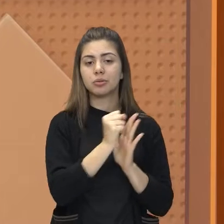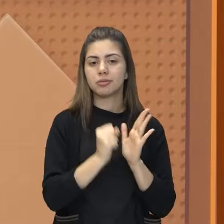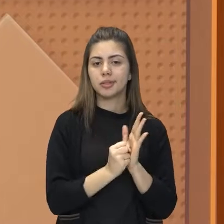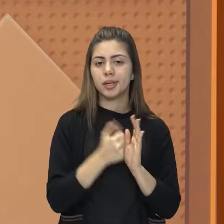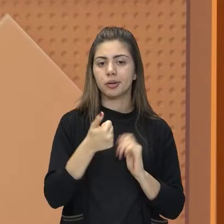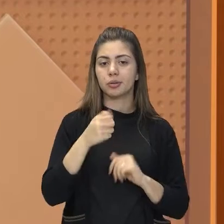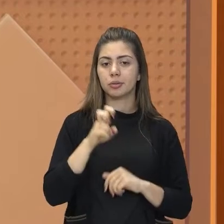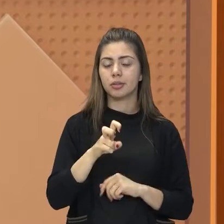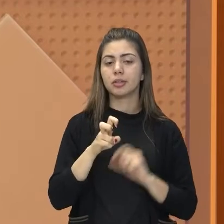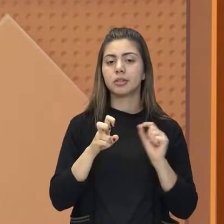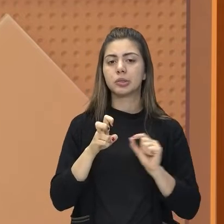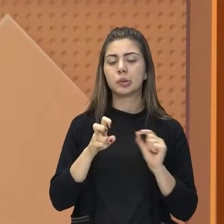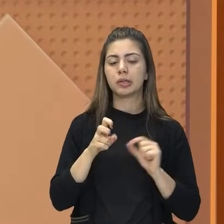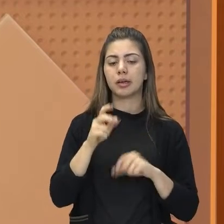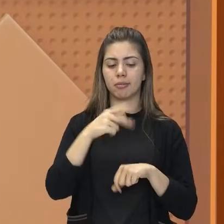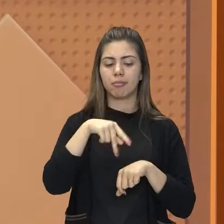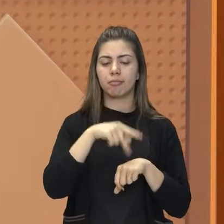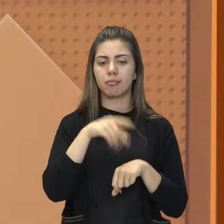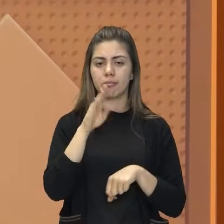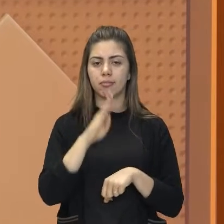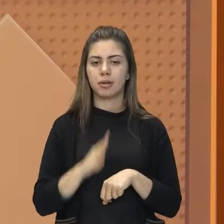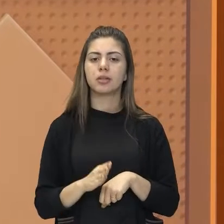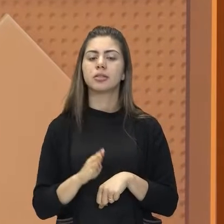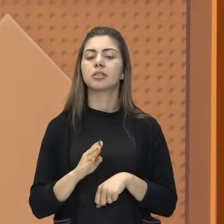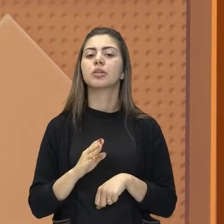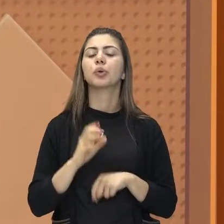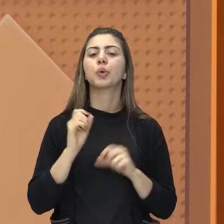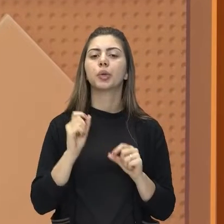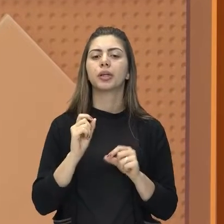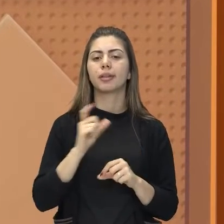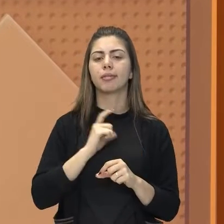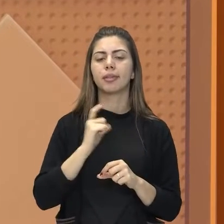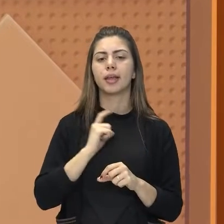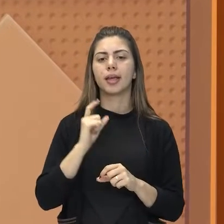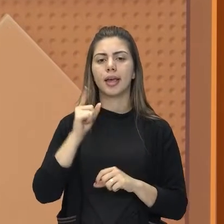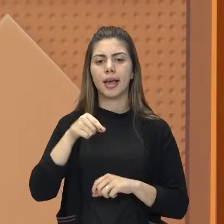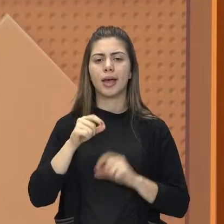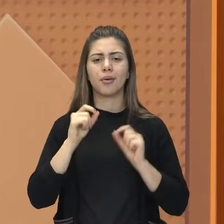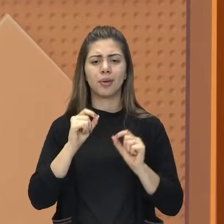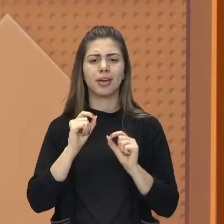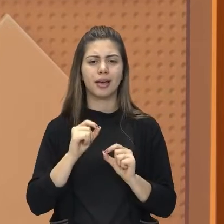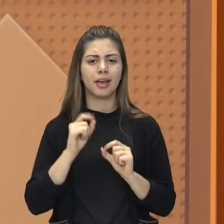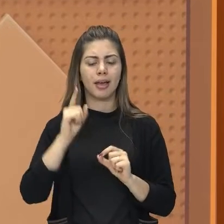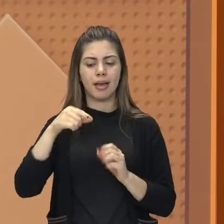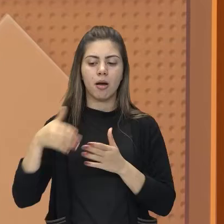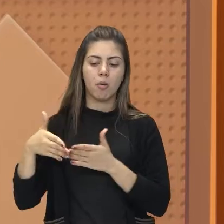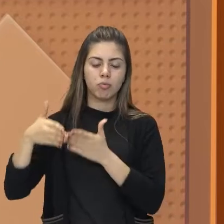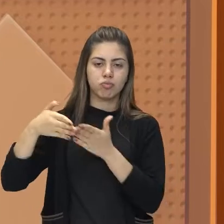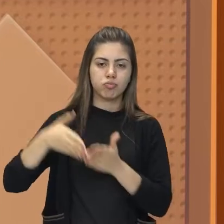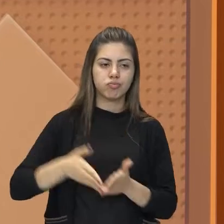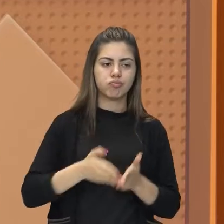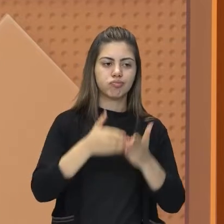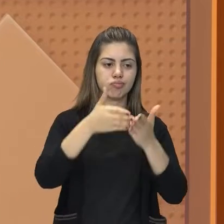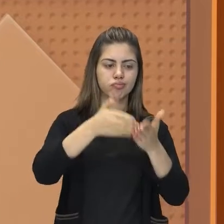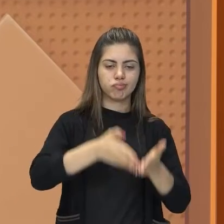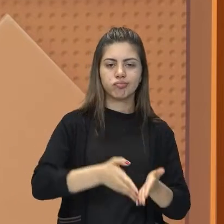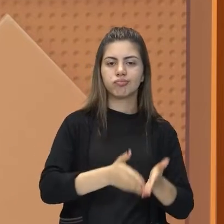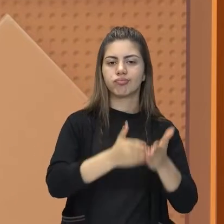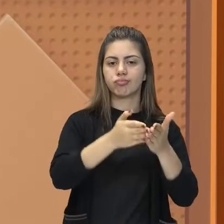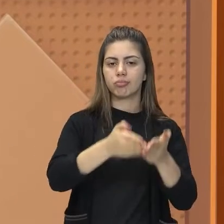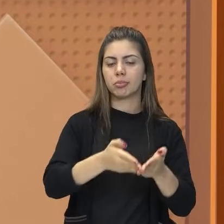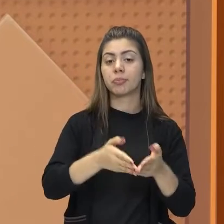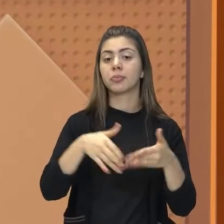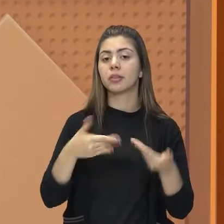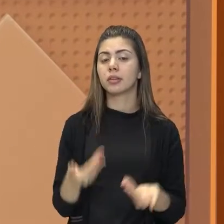XV, o Brasil vai estar inserido num contexto que vai ser conhecido como as grandes navegações, quando os europeus vão